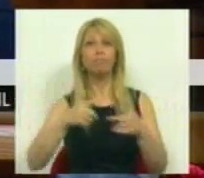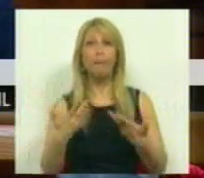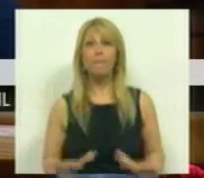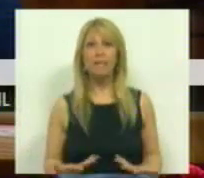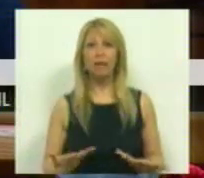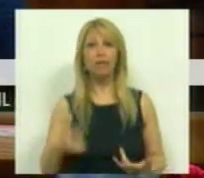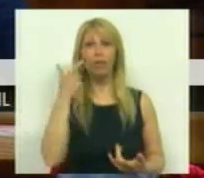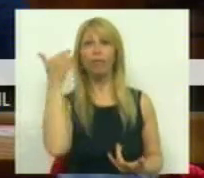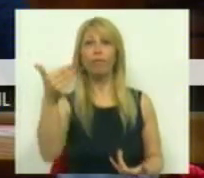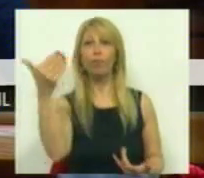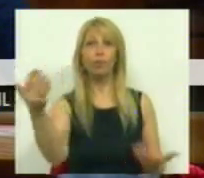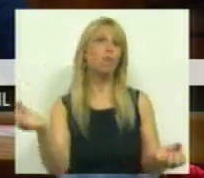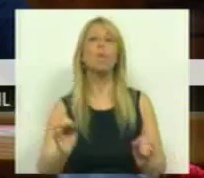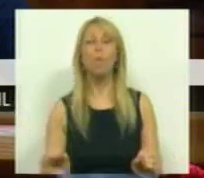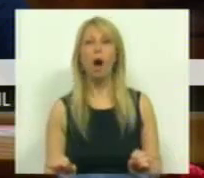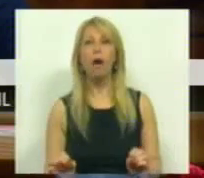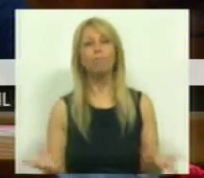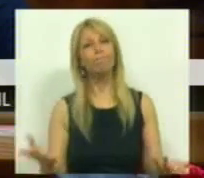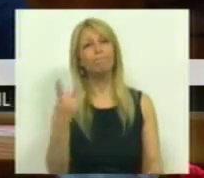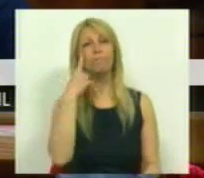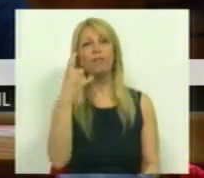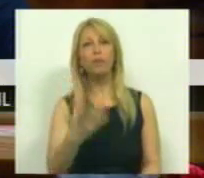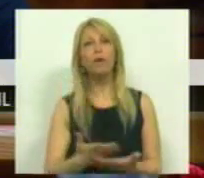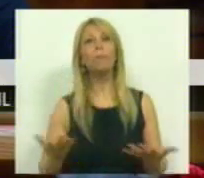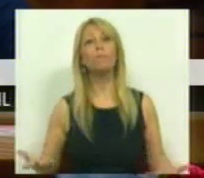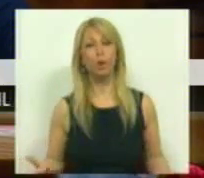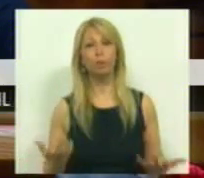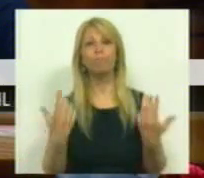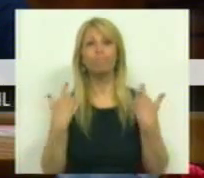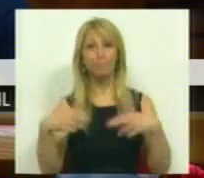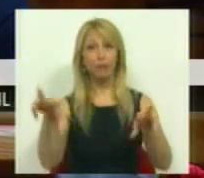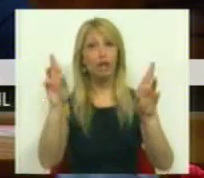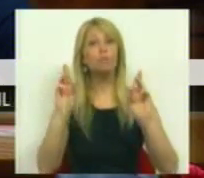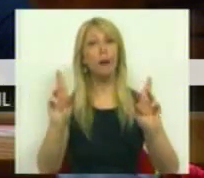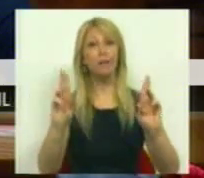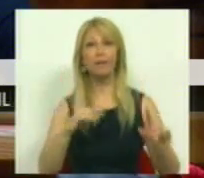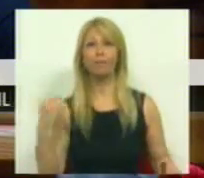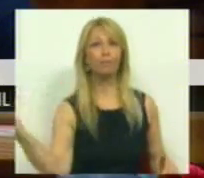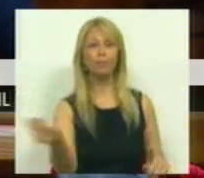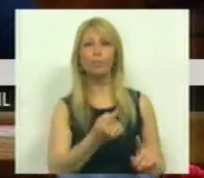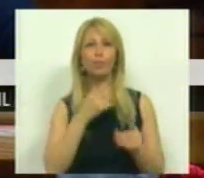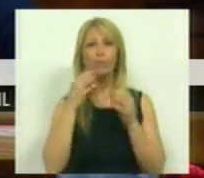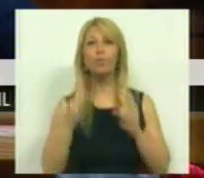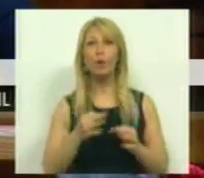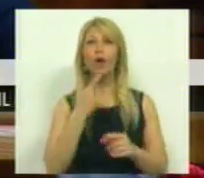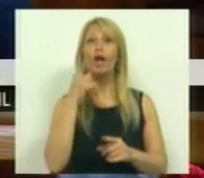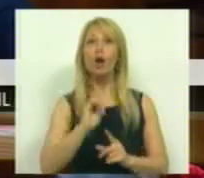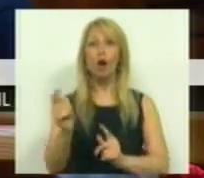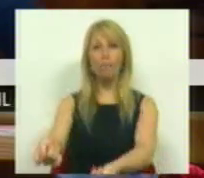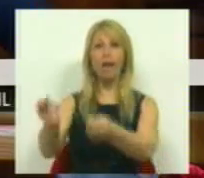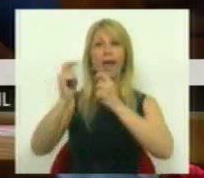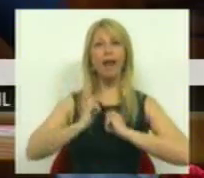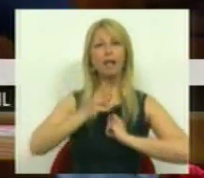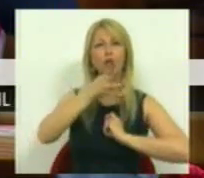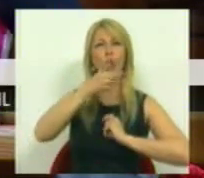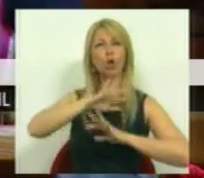futuro. Resistamos, pois, pela esperança, por todos, em nome da herança tricolor